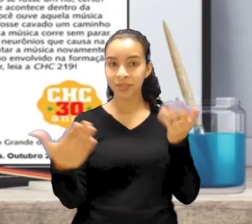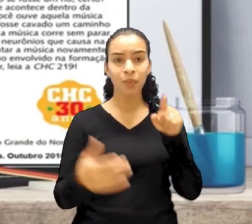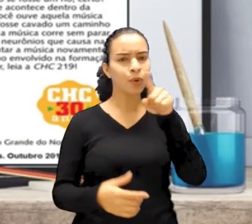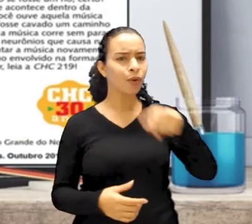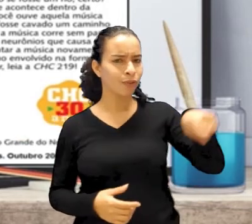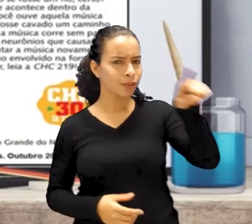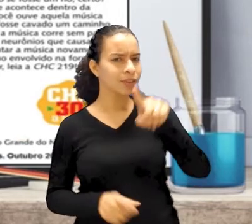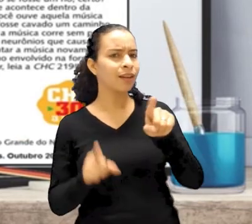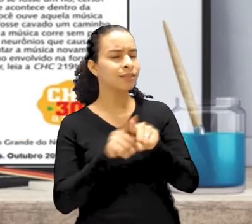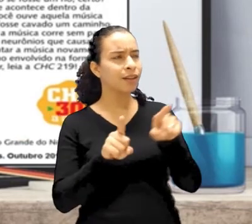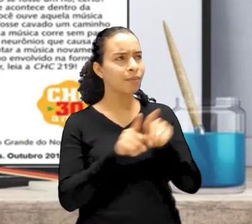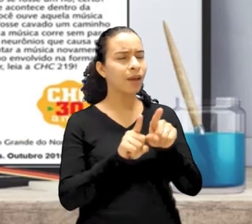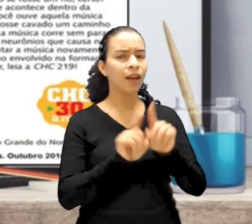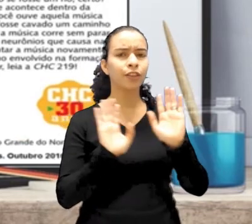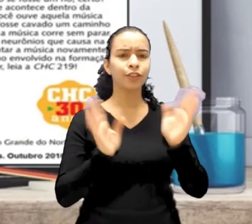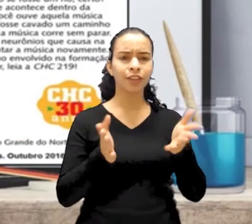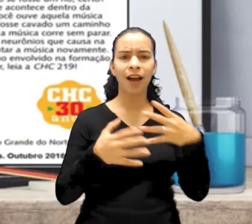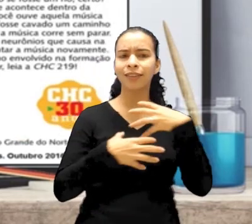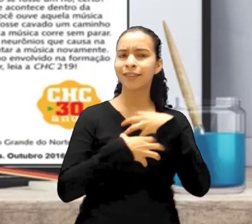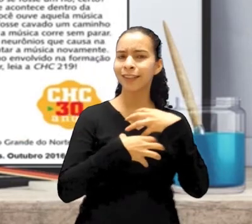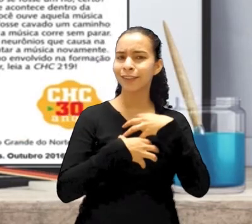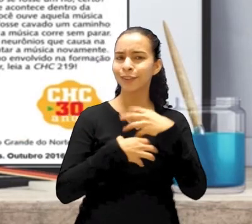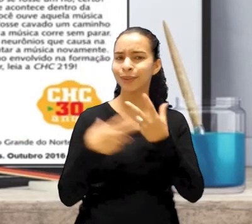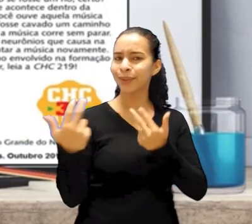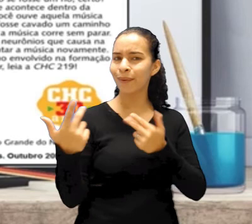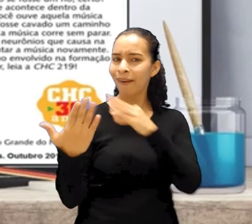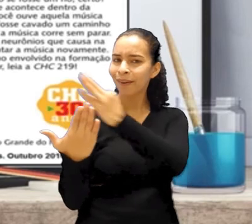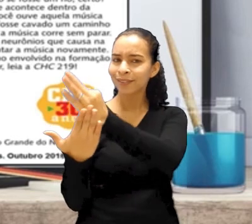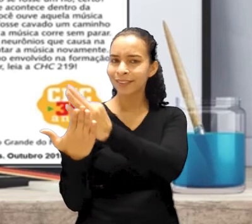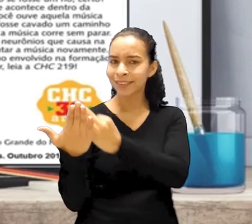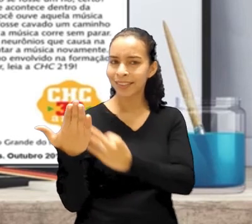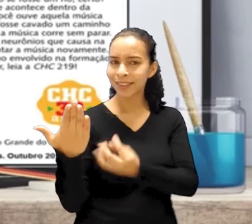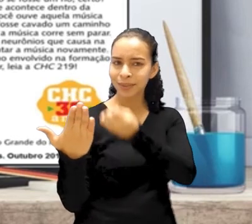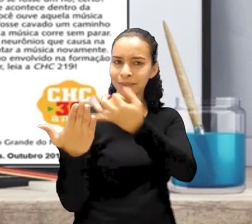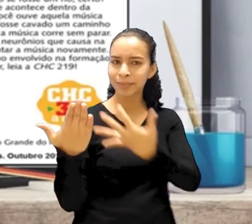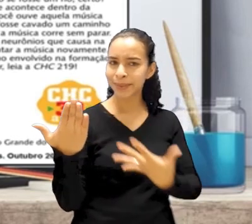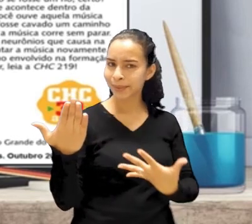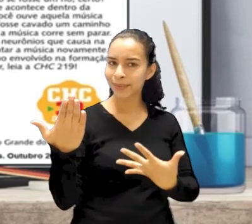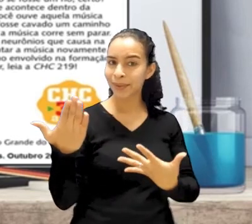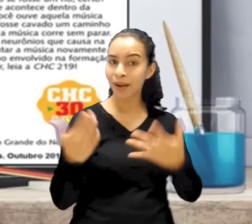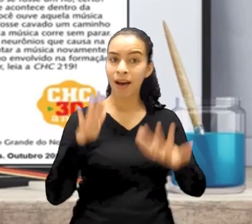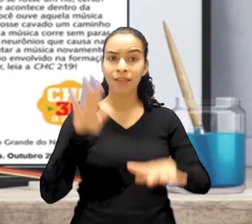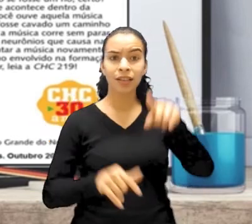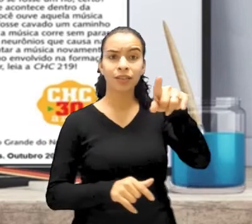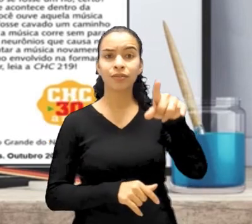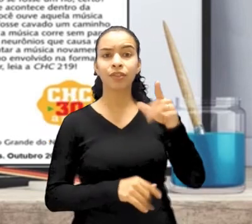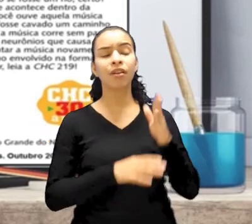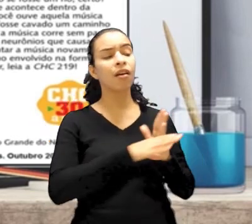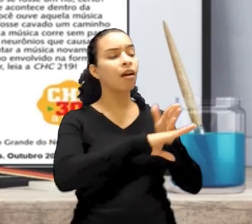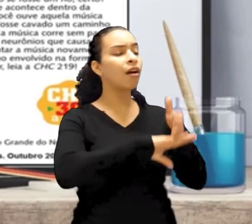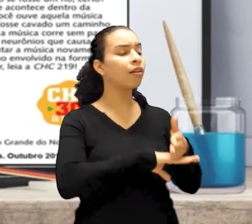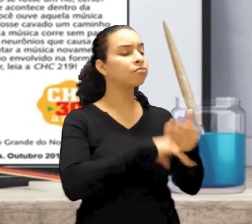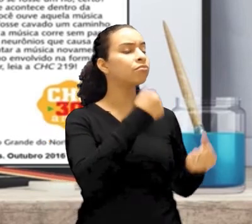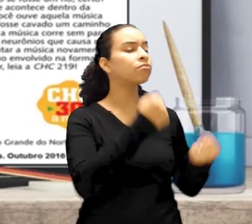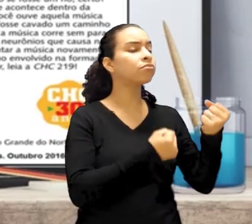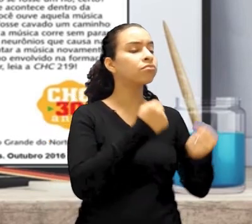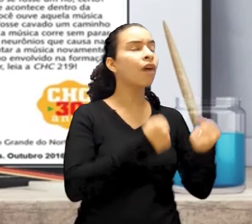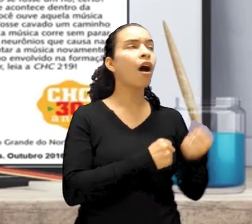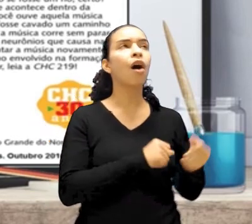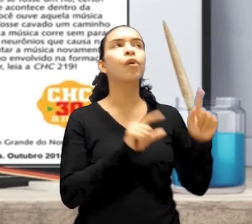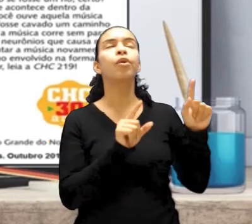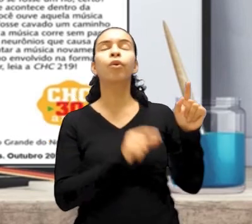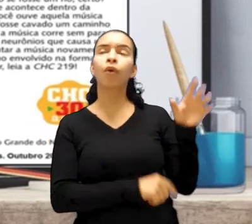também já passaram por isso, né? Todos vocês já têm aquela música que às vezes não sai da sua cabeça. Você entra no